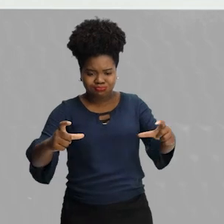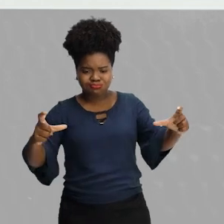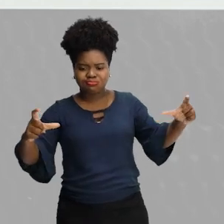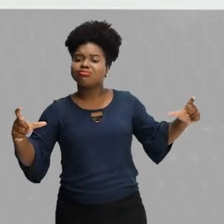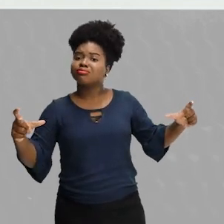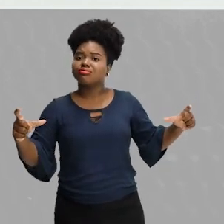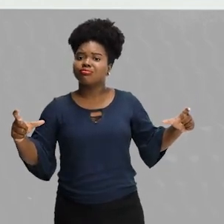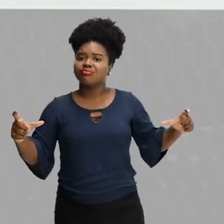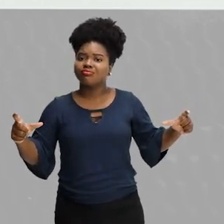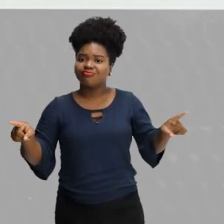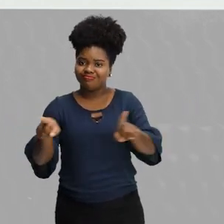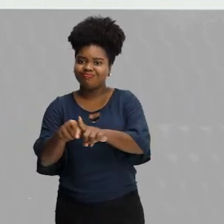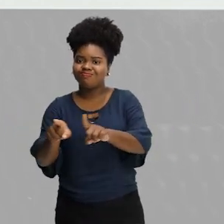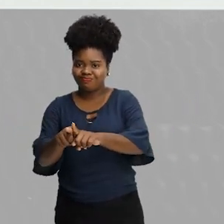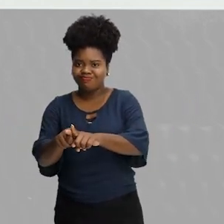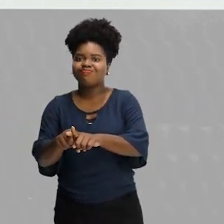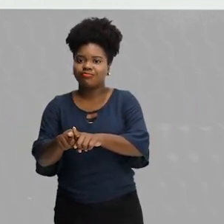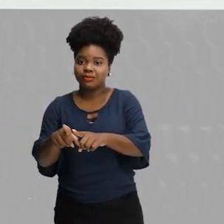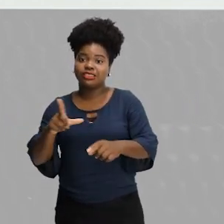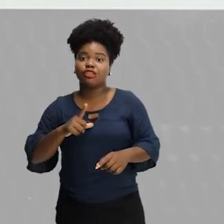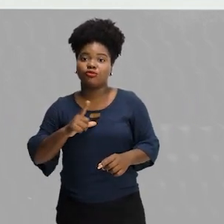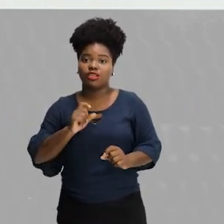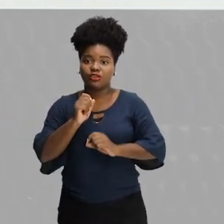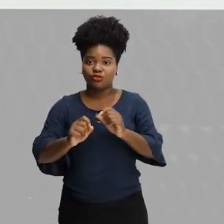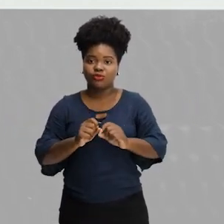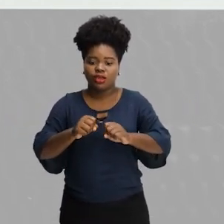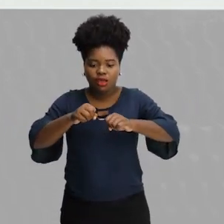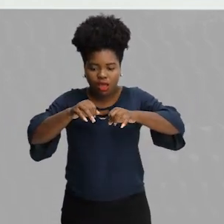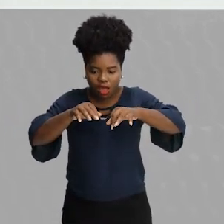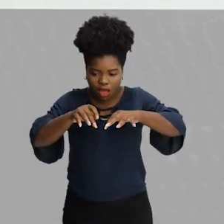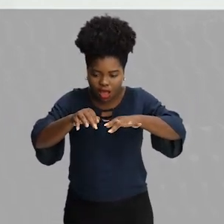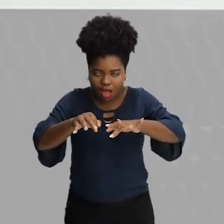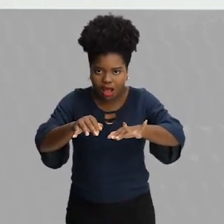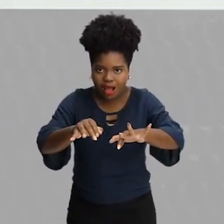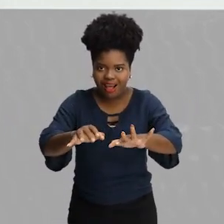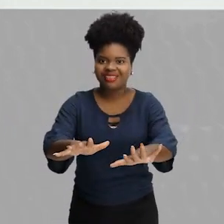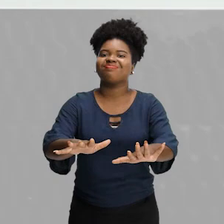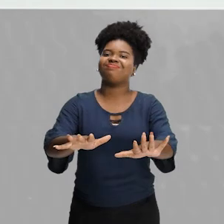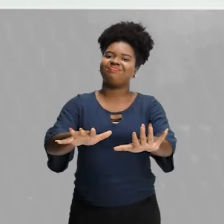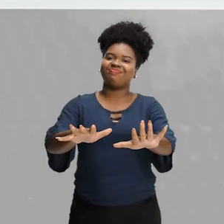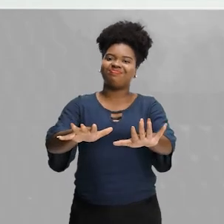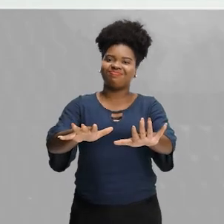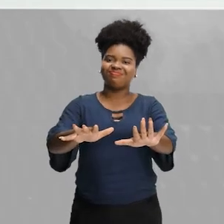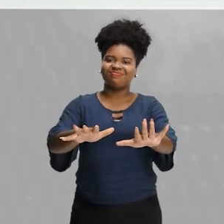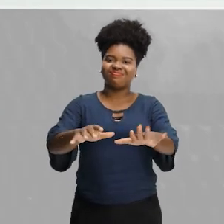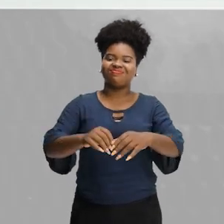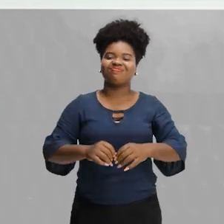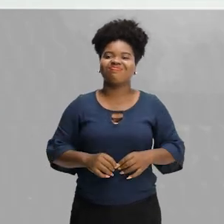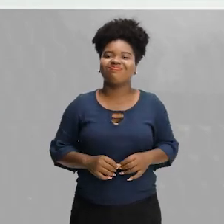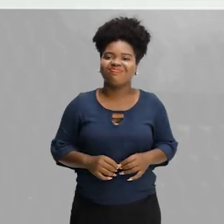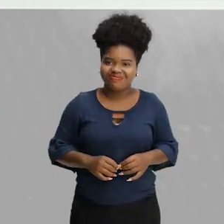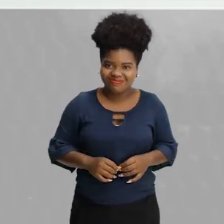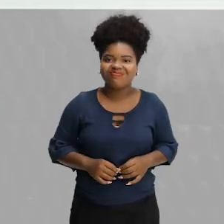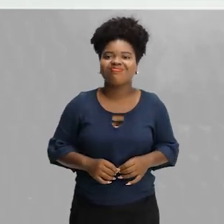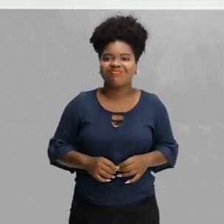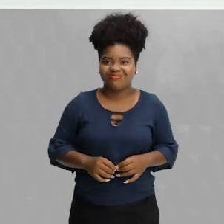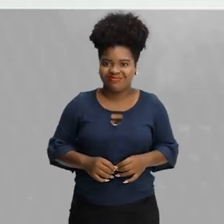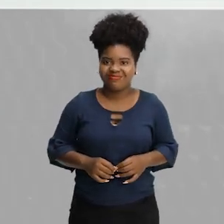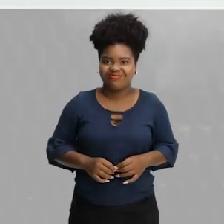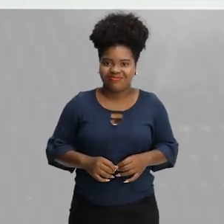Então, nós tivemos um expansionismo para o interior. Em parte, isso se deve ao